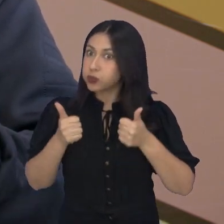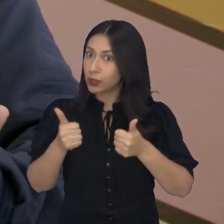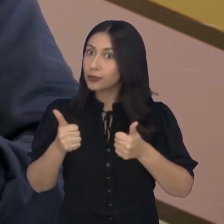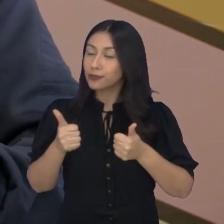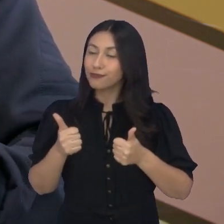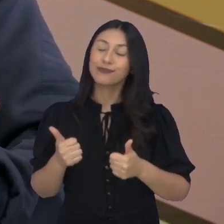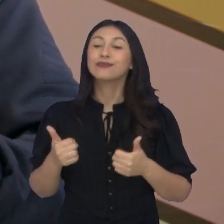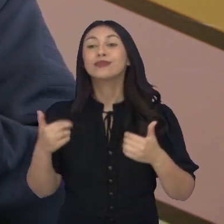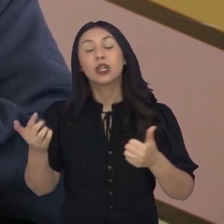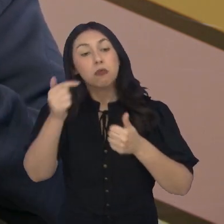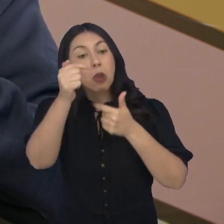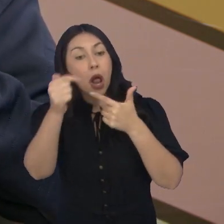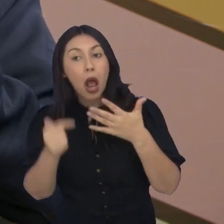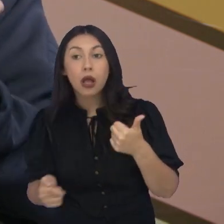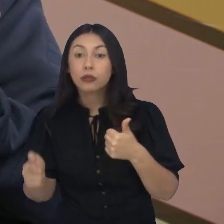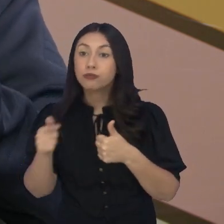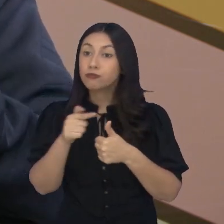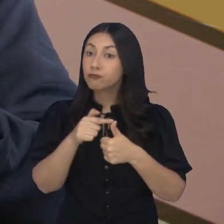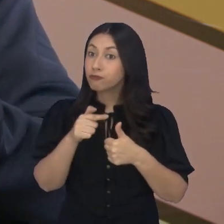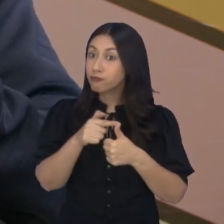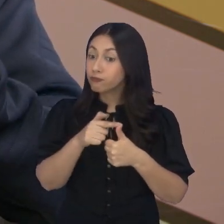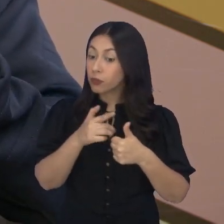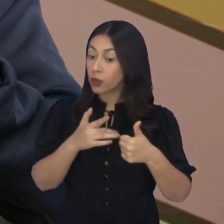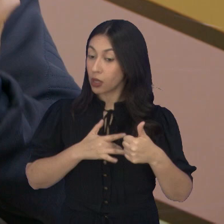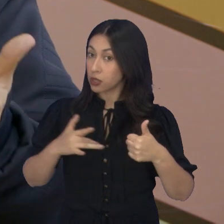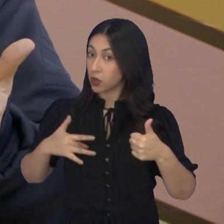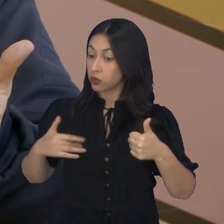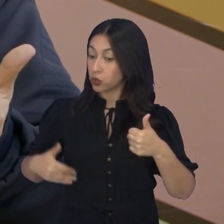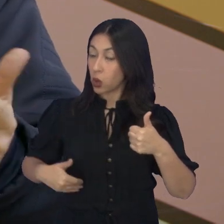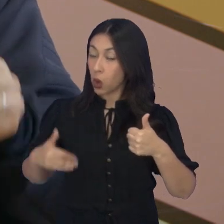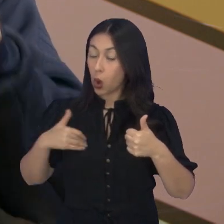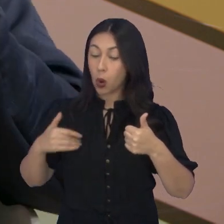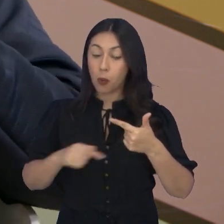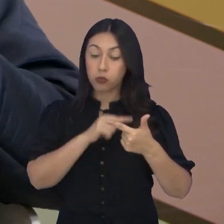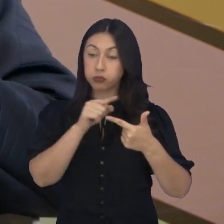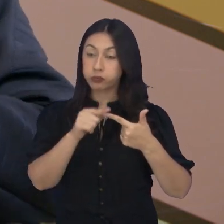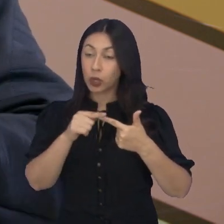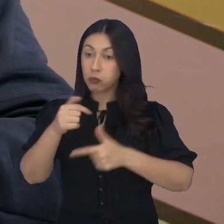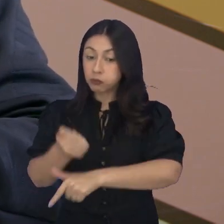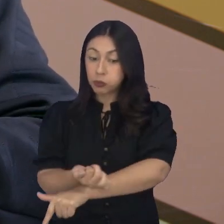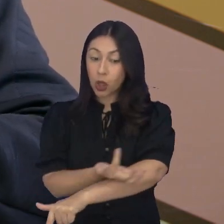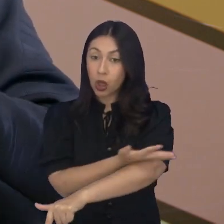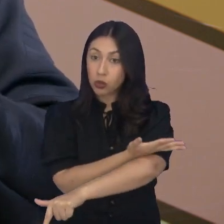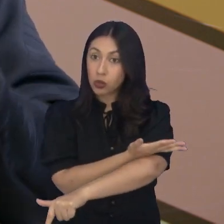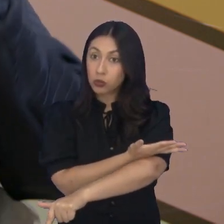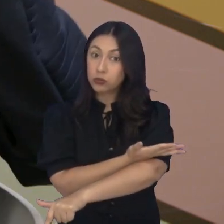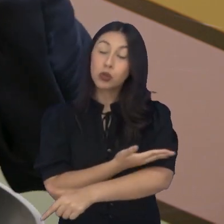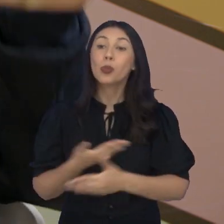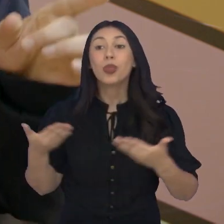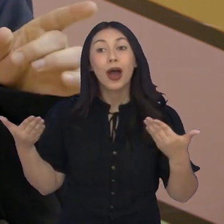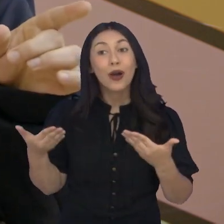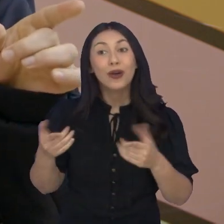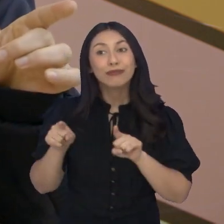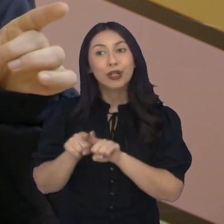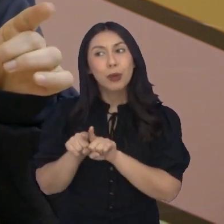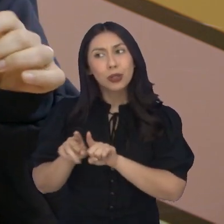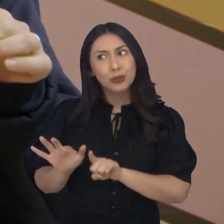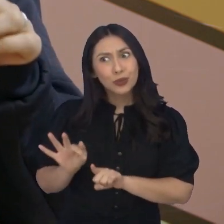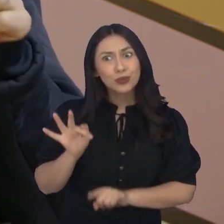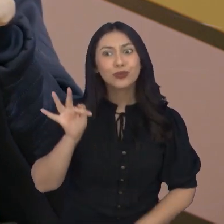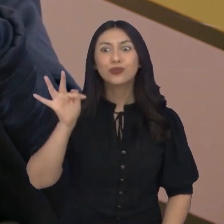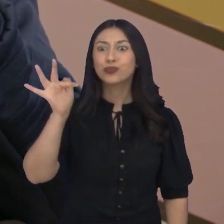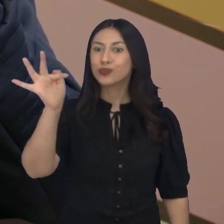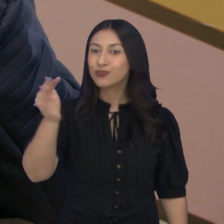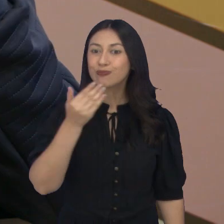os principais benefícios são a sua saúde física e emocional, agora e no futuro. Ai, tá? que